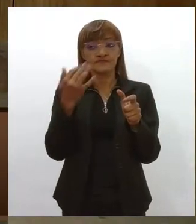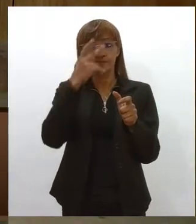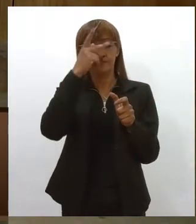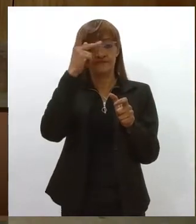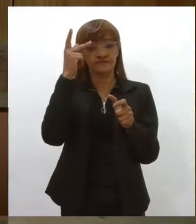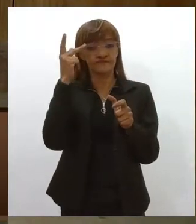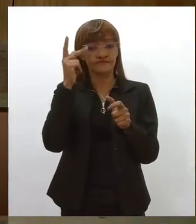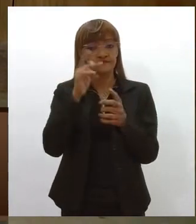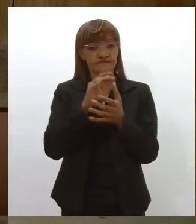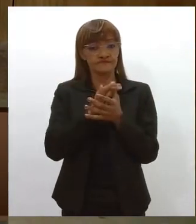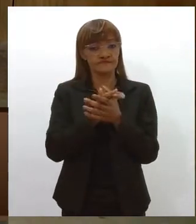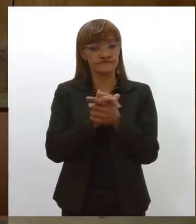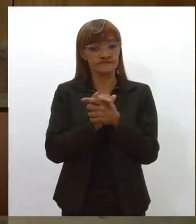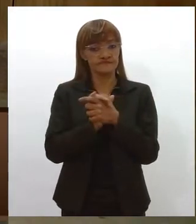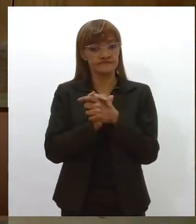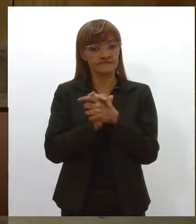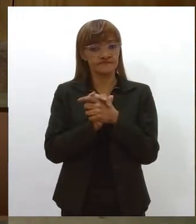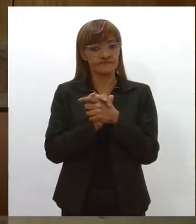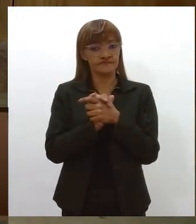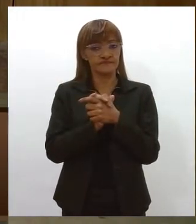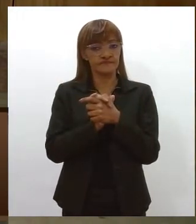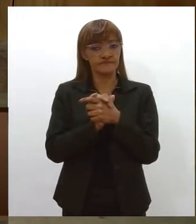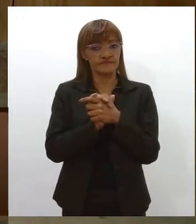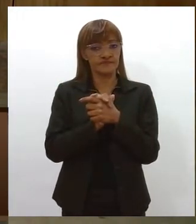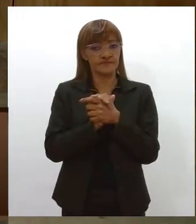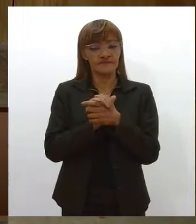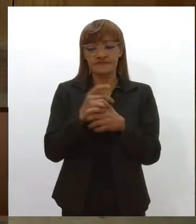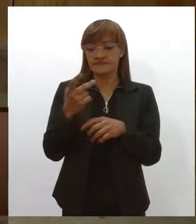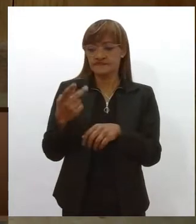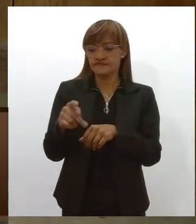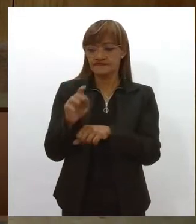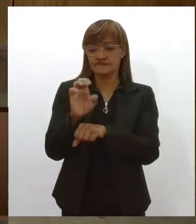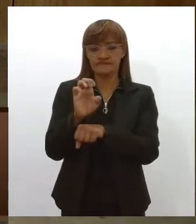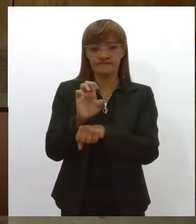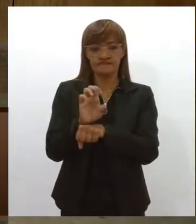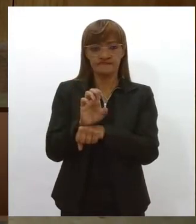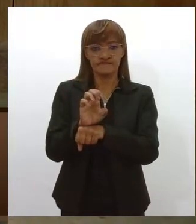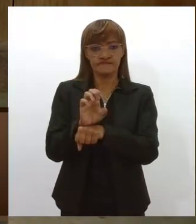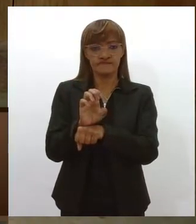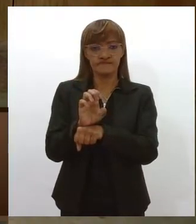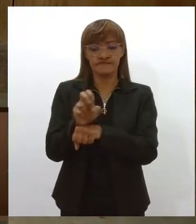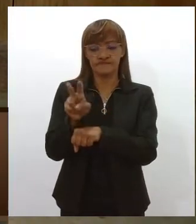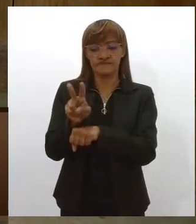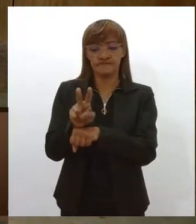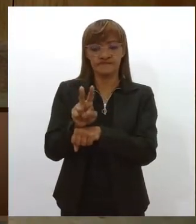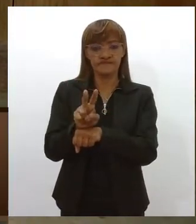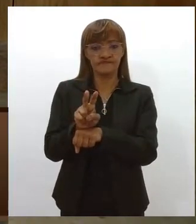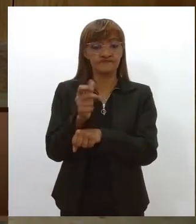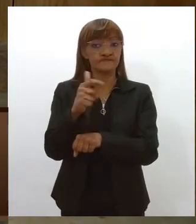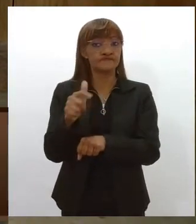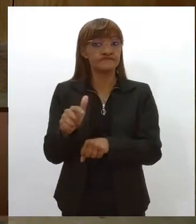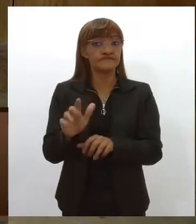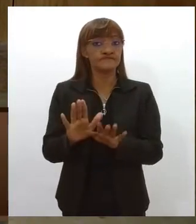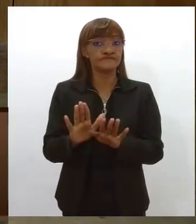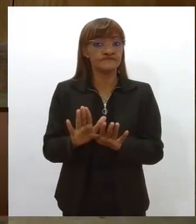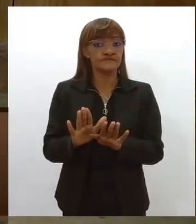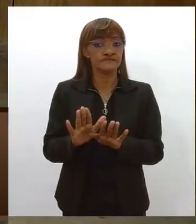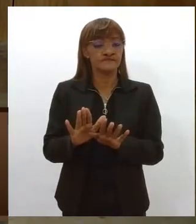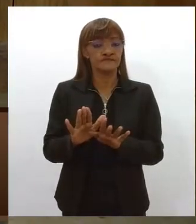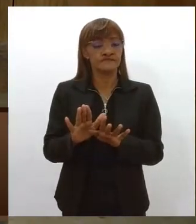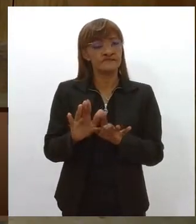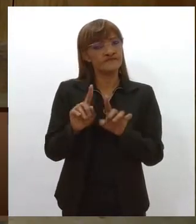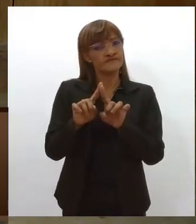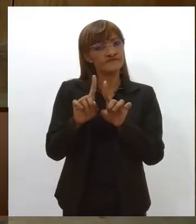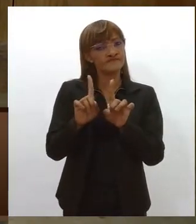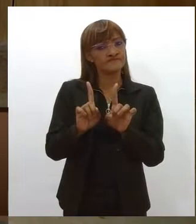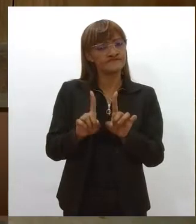atenção do Estado enquanto instituição para suprir essas necessidades. Mas aí eu queria fazer uma observação, eu